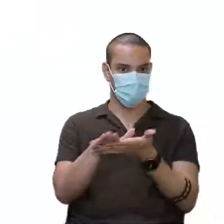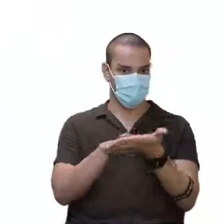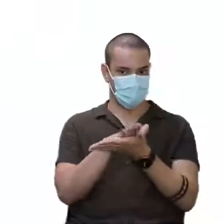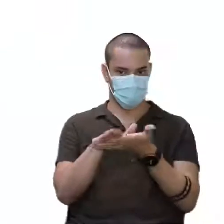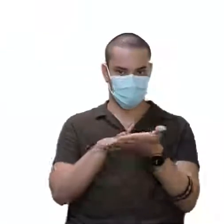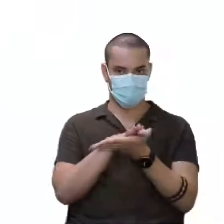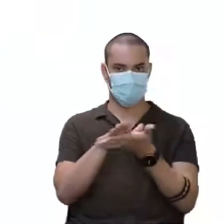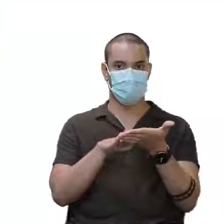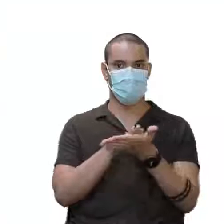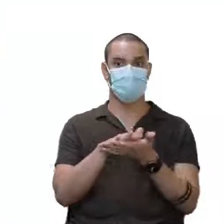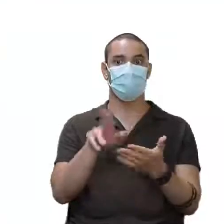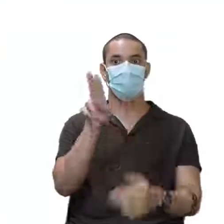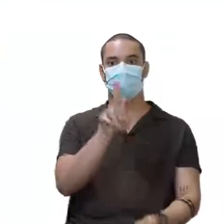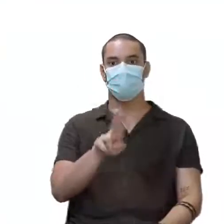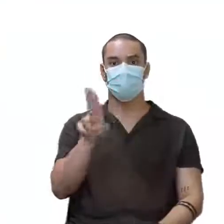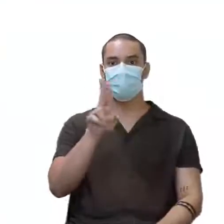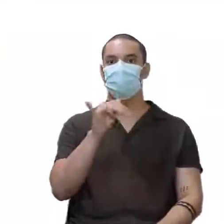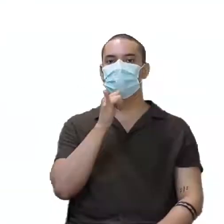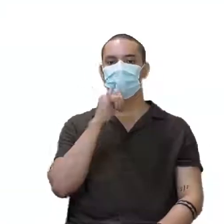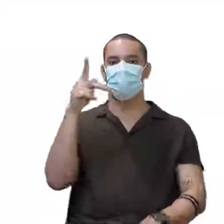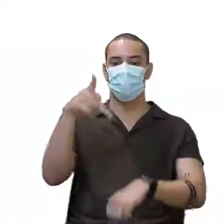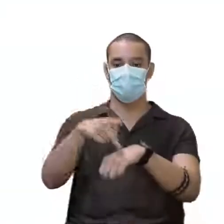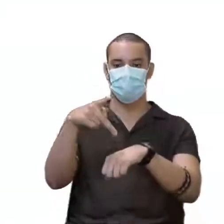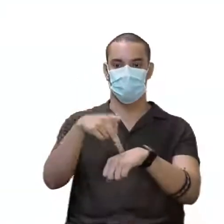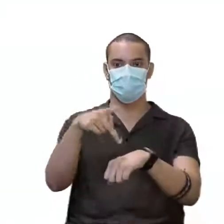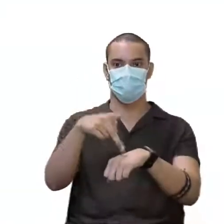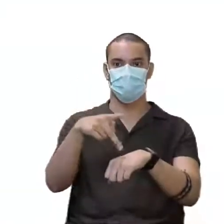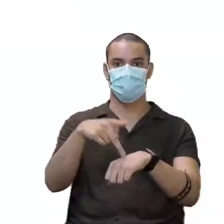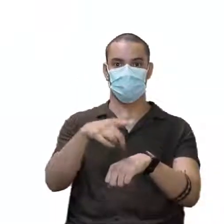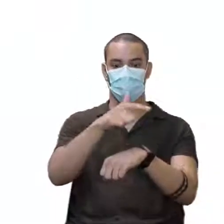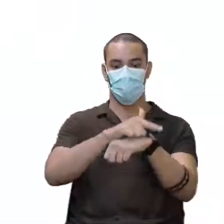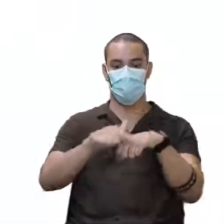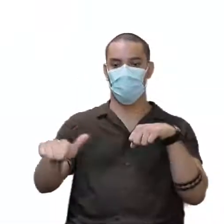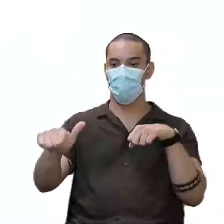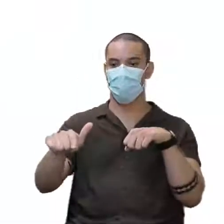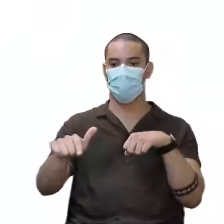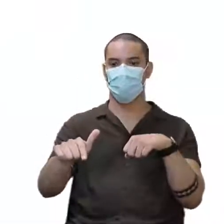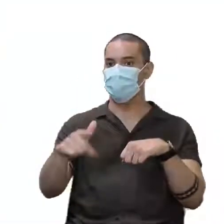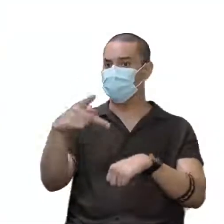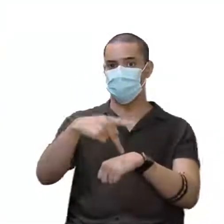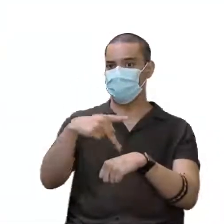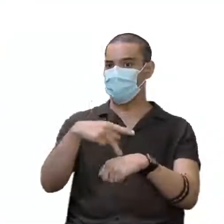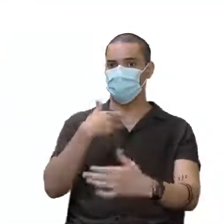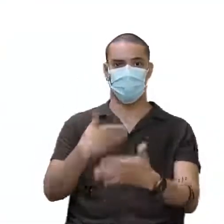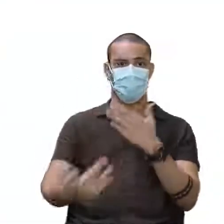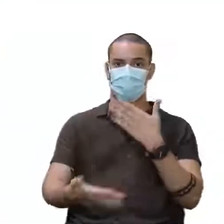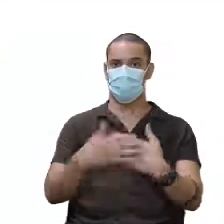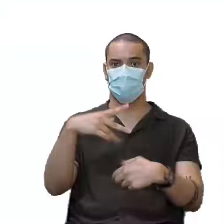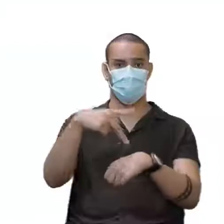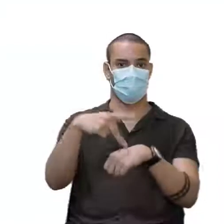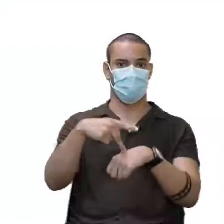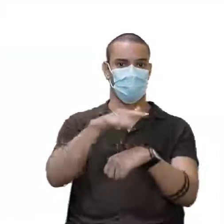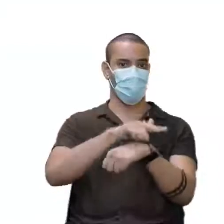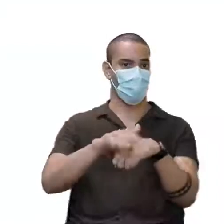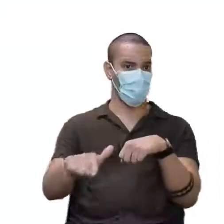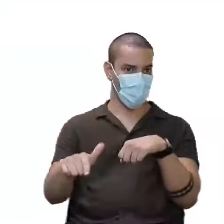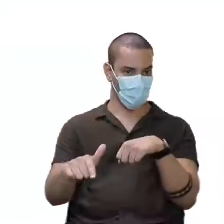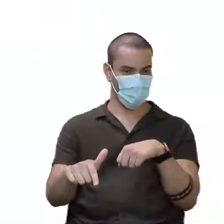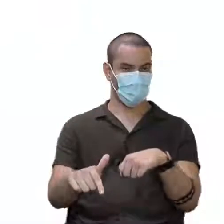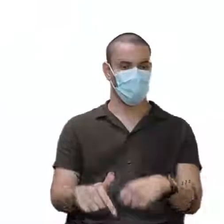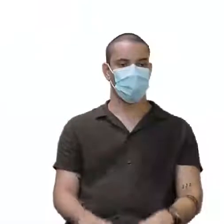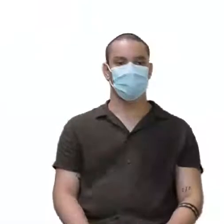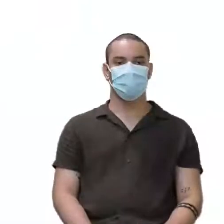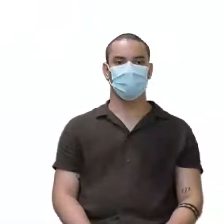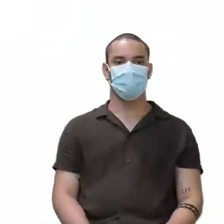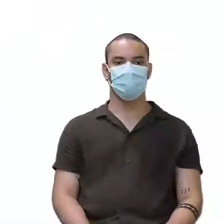vai utilizar como exemplo uma rocha nua. Rocha, professora, é uma pedra, uma pedrinha, tá?